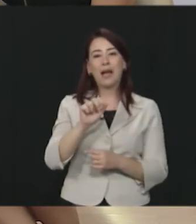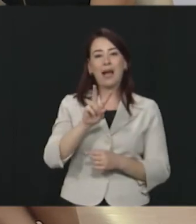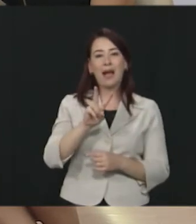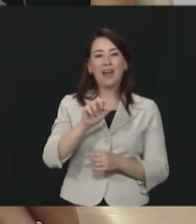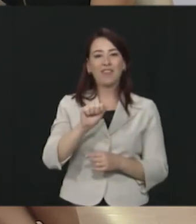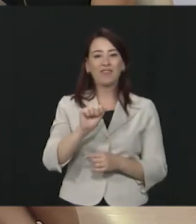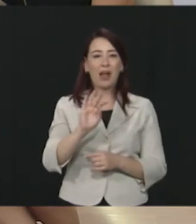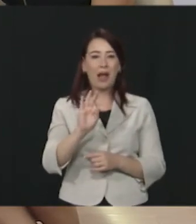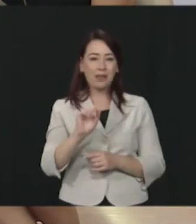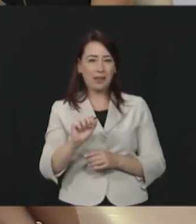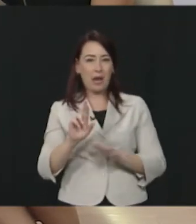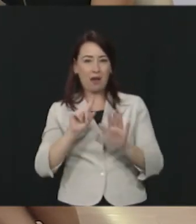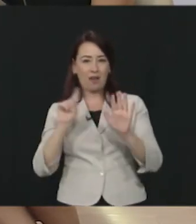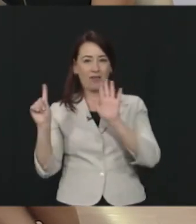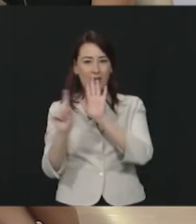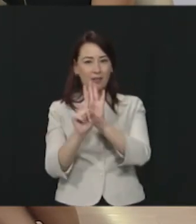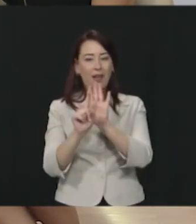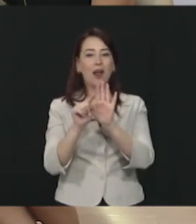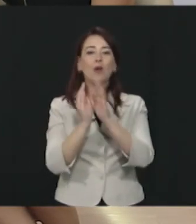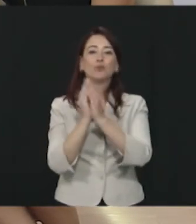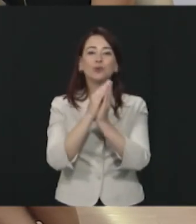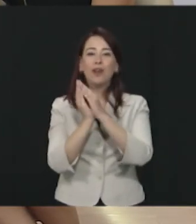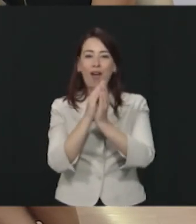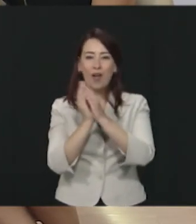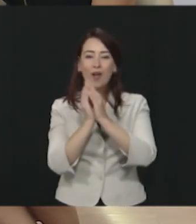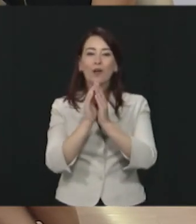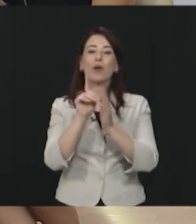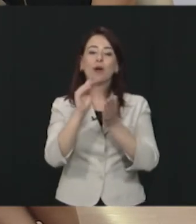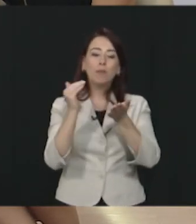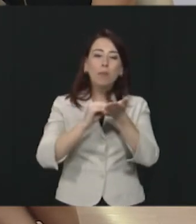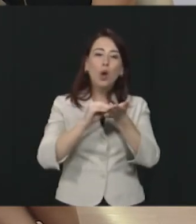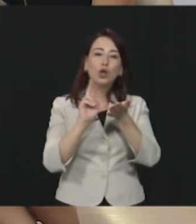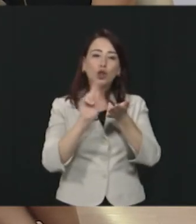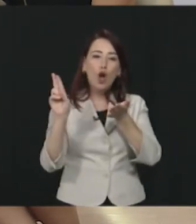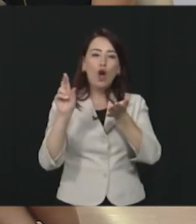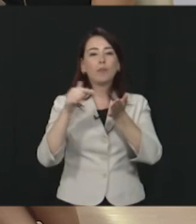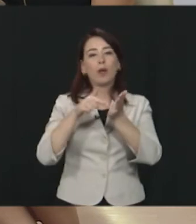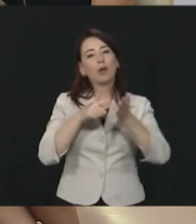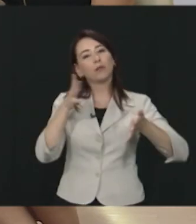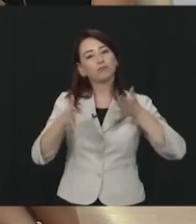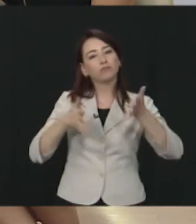você digita o nome e o Avatar sinaliza, né?